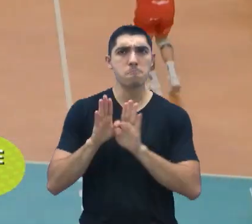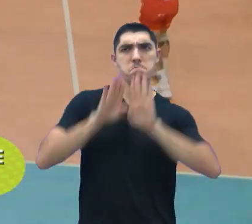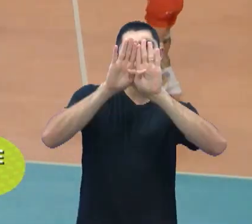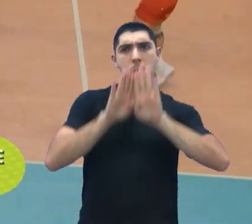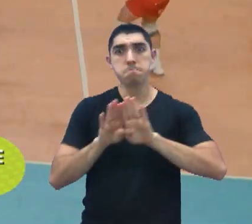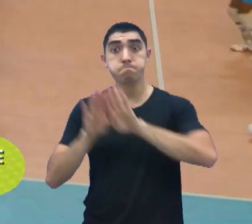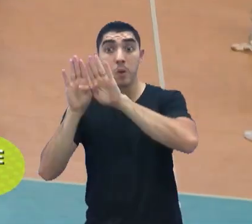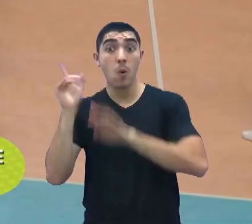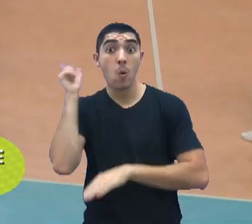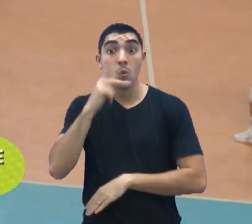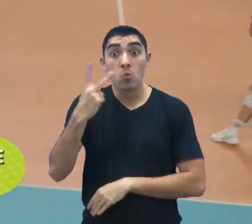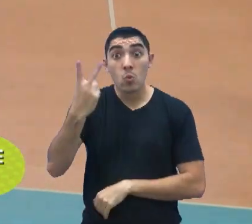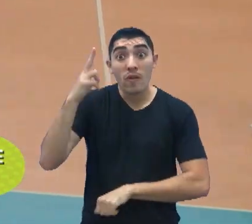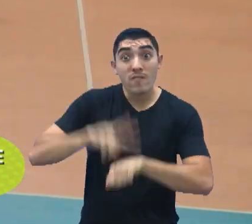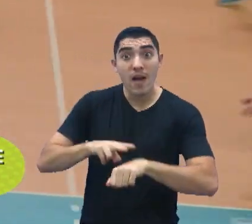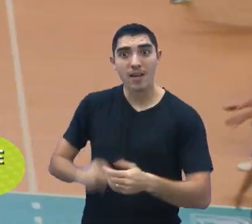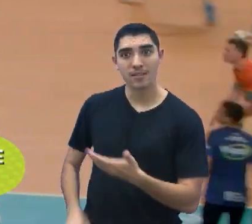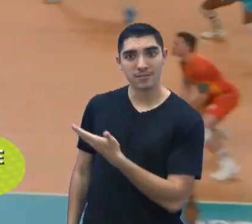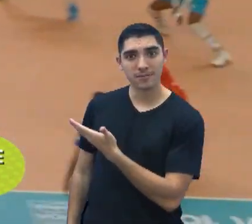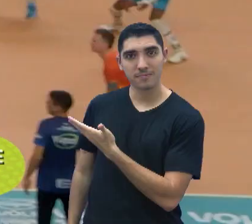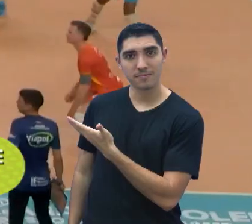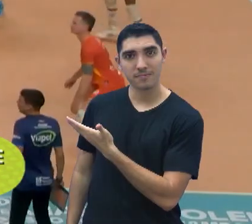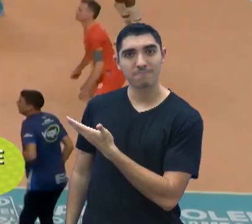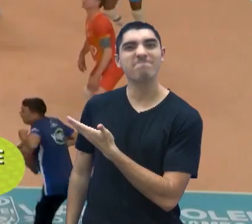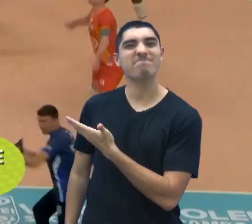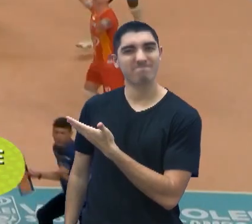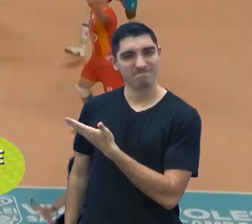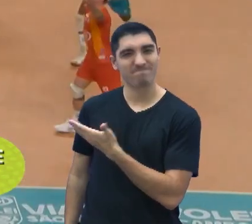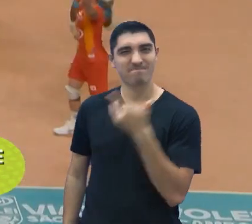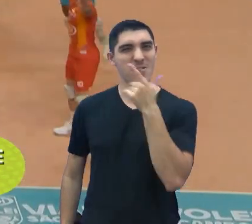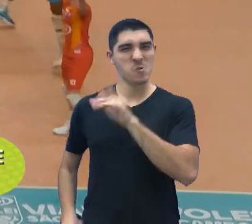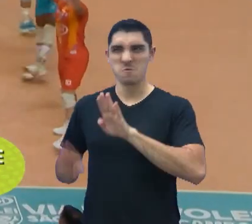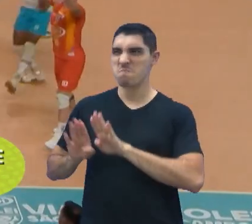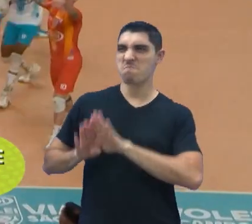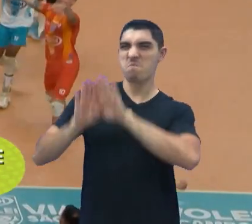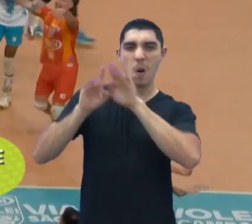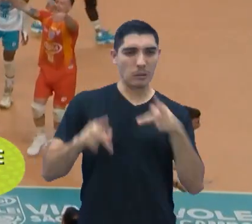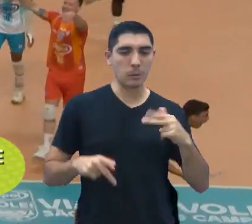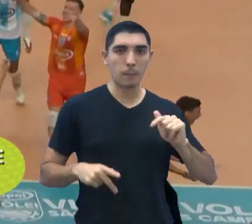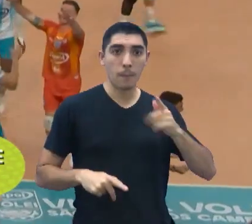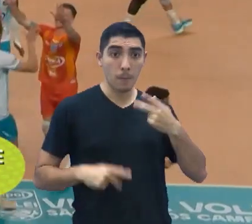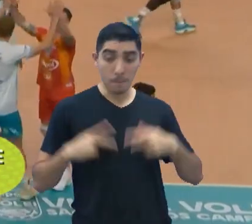2 vezes fechou a porta da Praia, ou melhor, do Praia, para vencer o segundo set